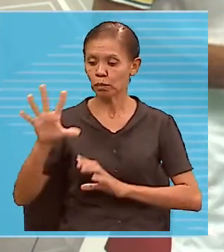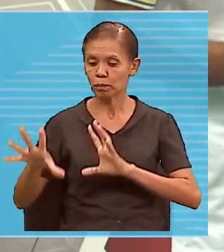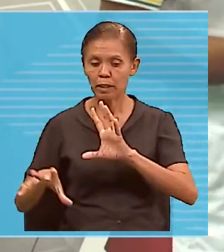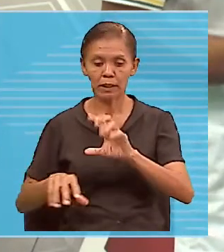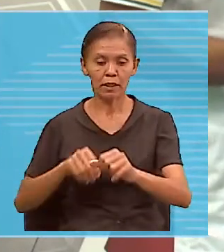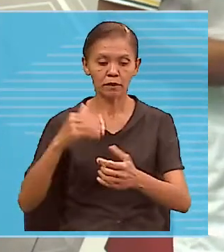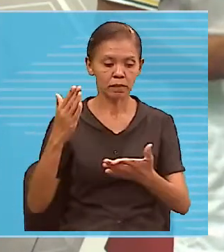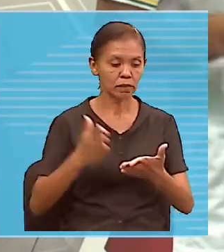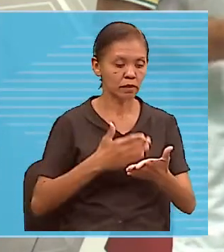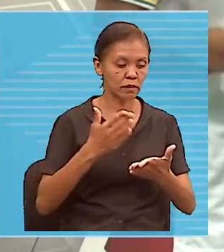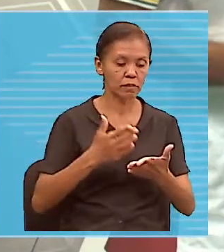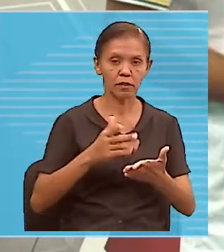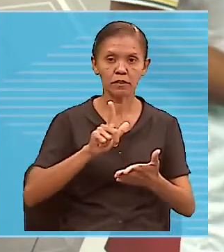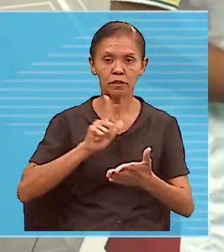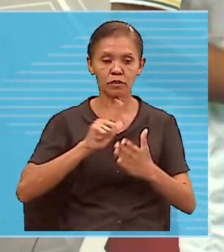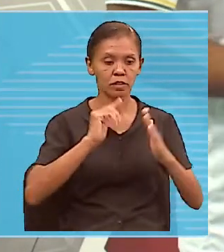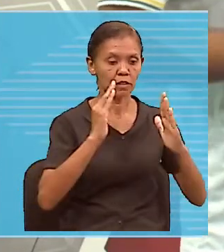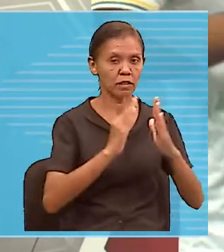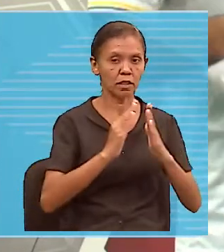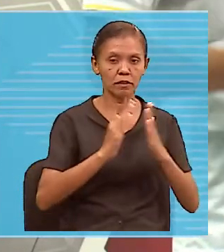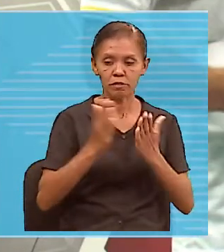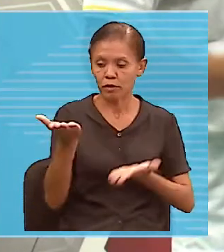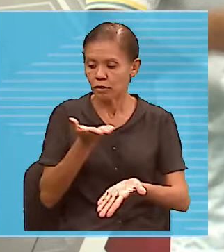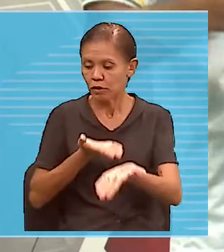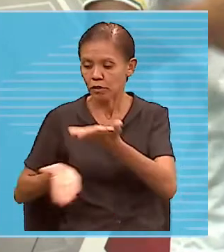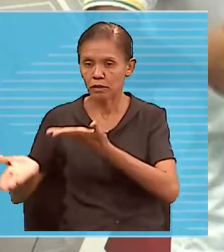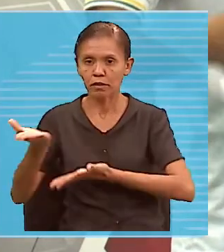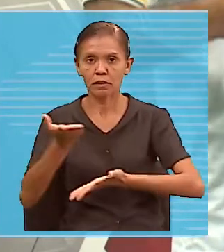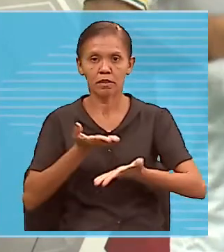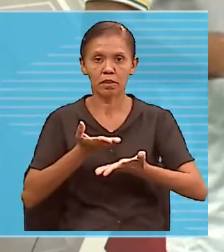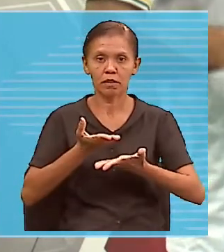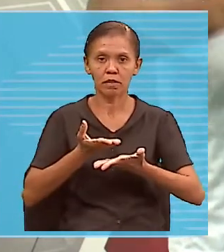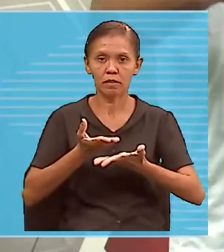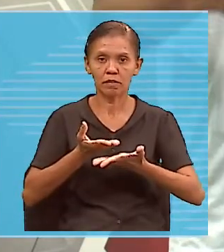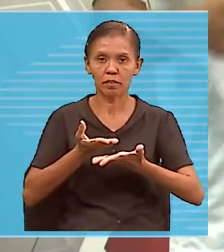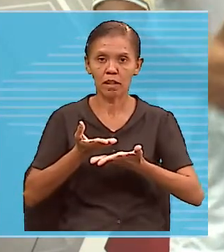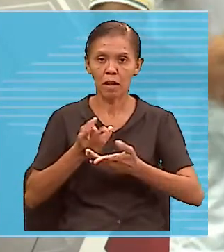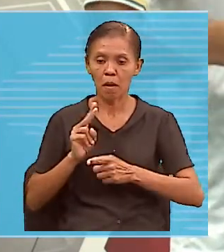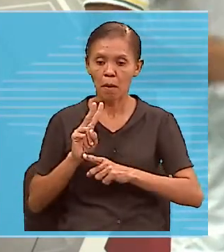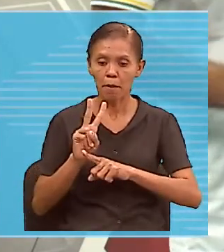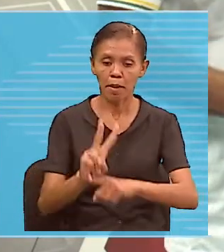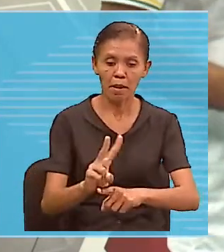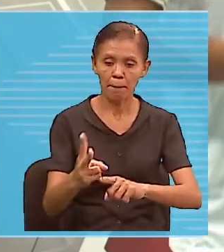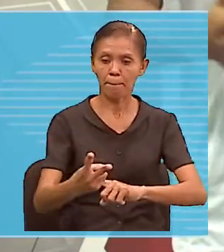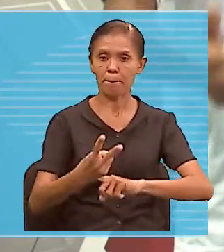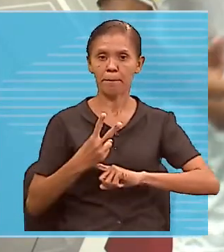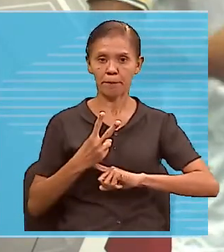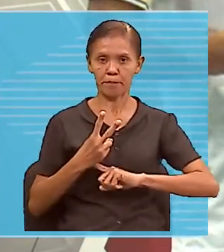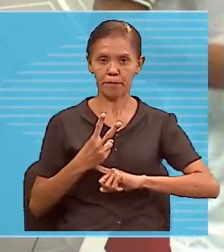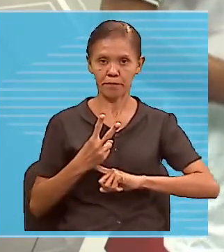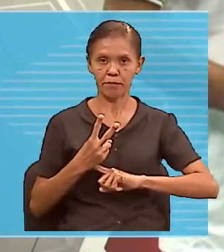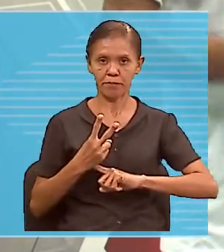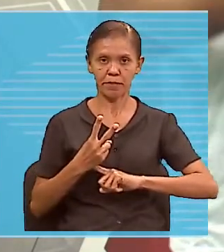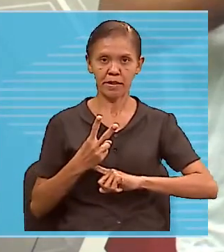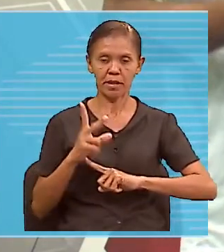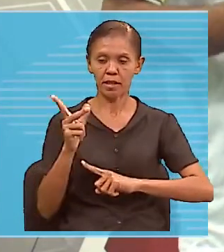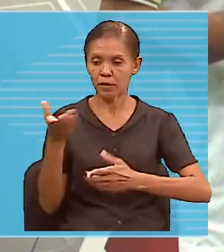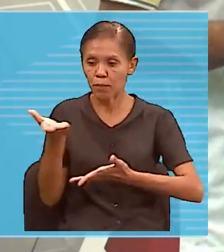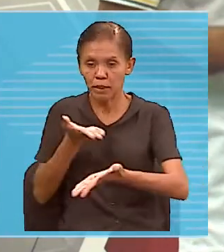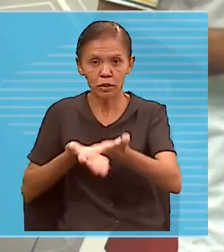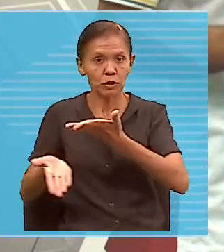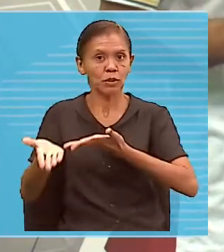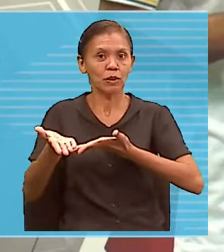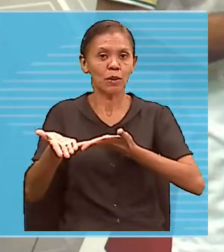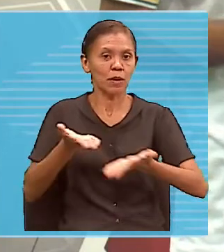em casa e compartilhar um para os outros, emprestar. Oh, você tem esse, já leu? Pegue esse aqui, me dê um que você já leu para eu ler